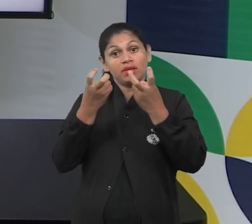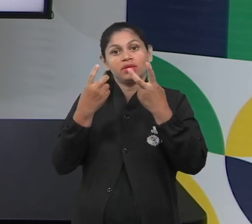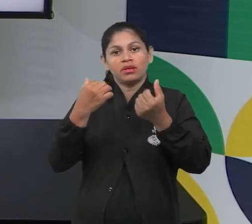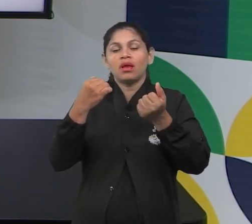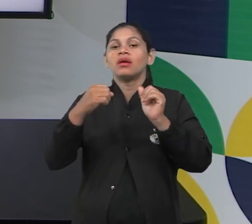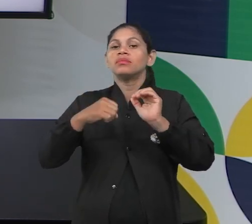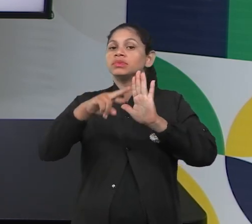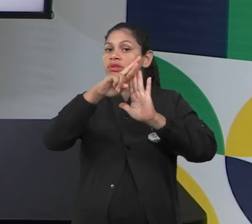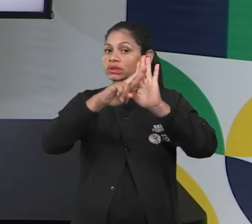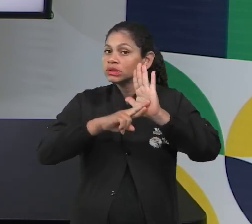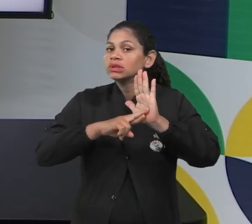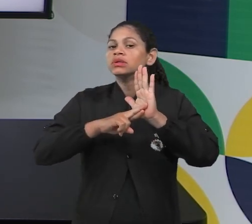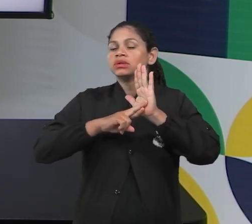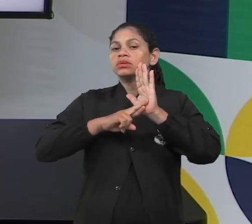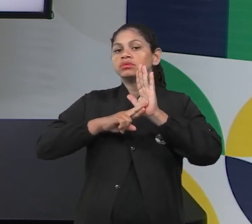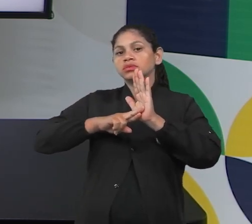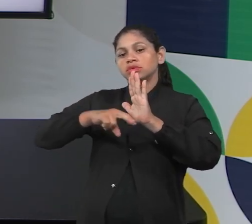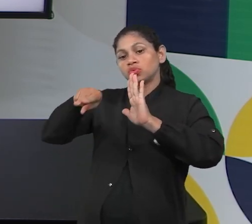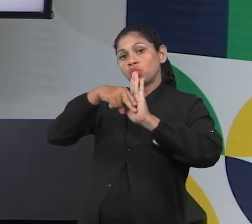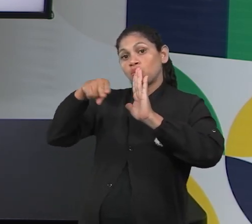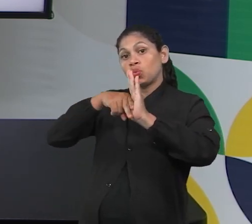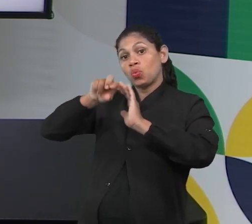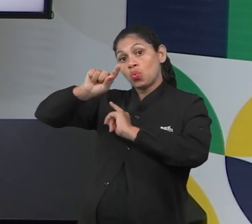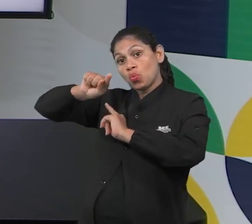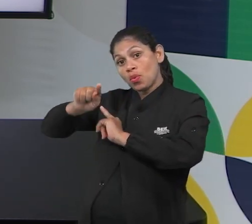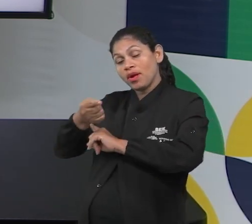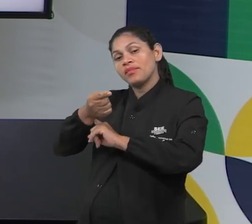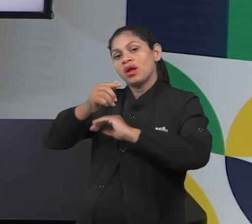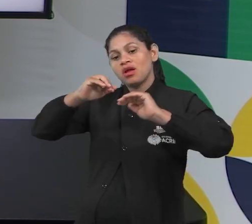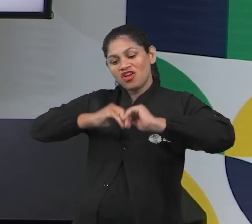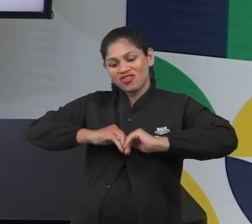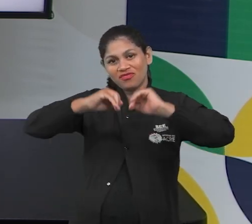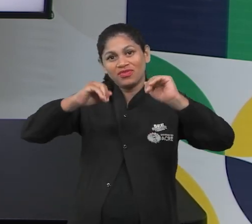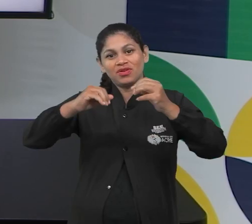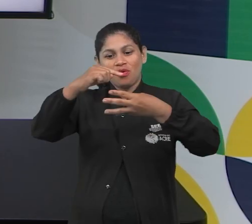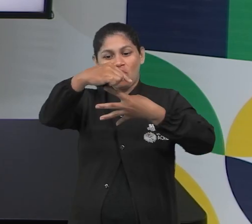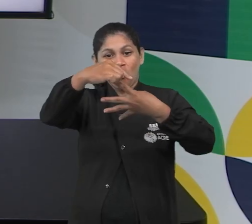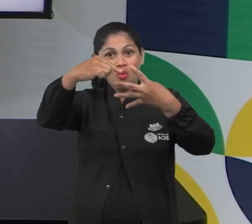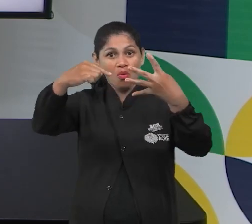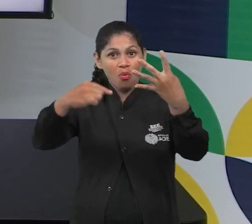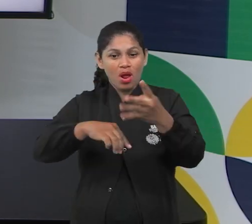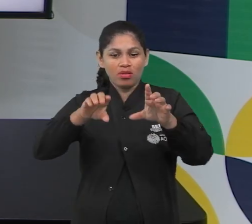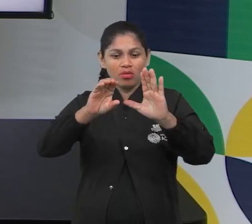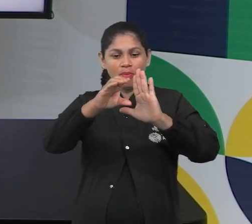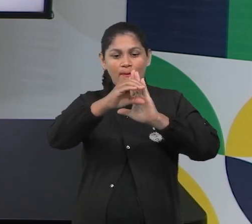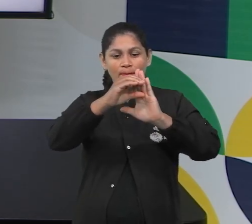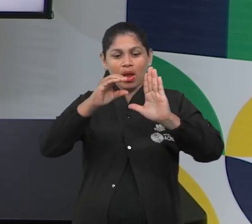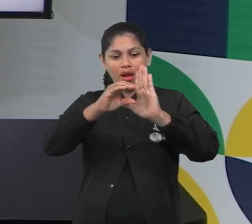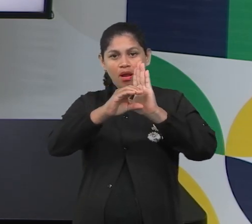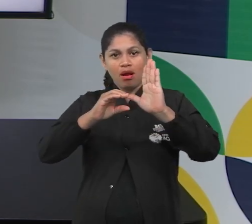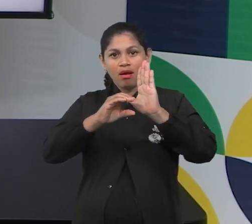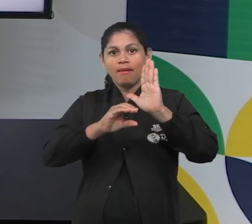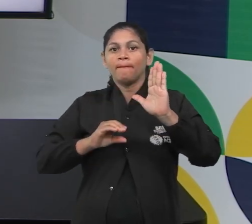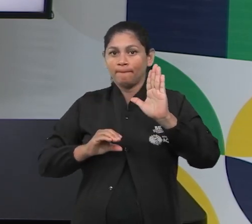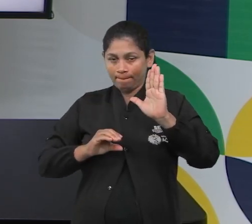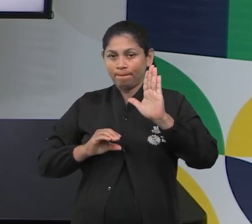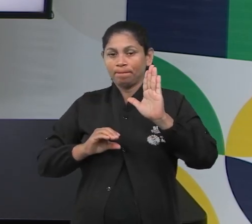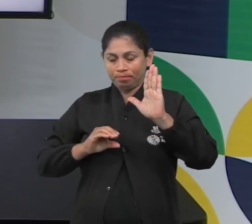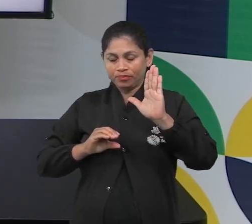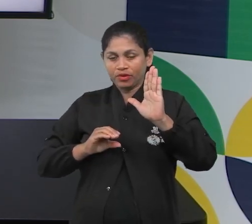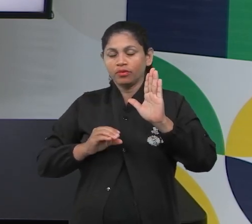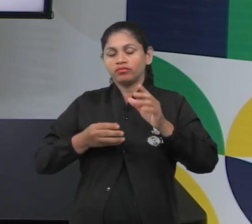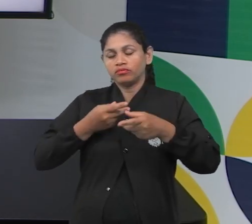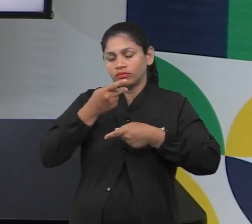pelo menos 800 mais, vão ser sempre divididas em 4 parágrafos. E aí, quando a gente falar um pouquinho sobre essas partes, a gente